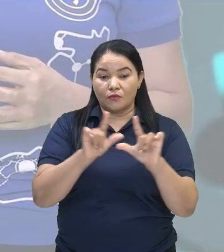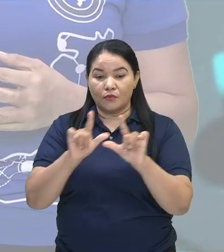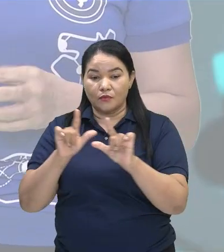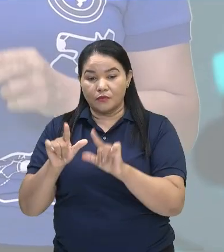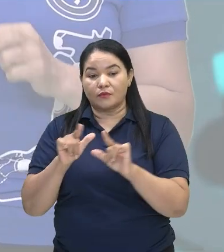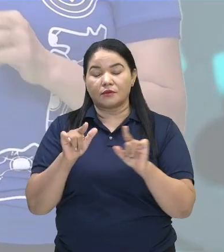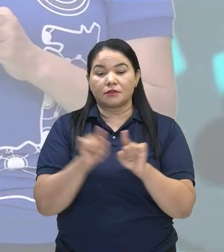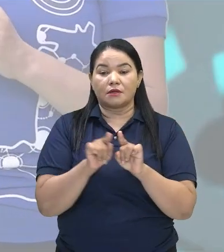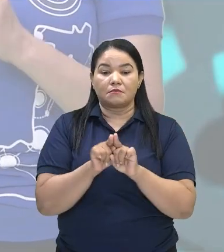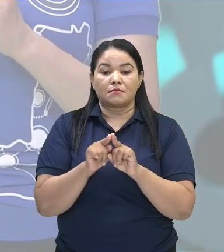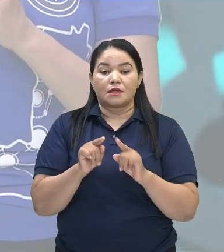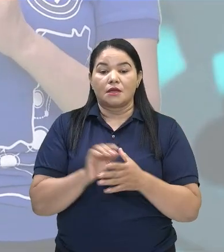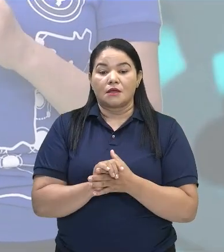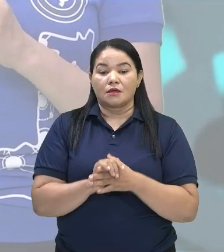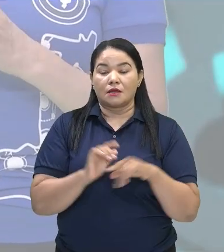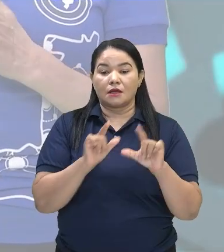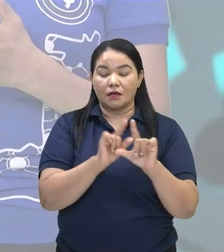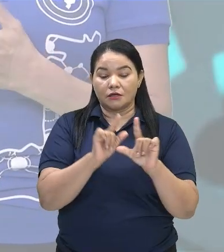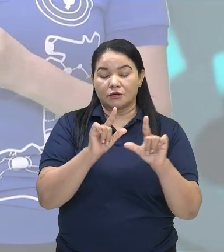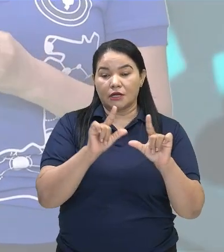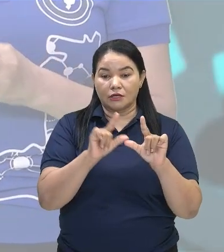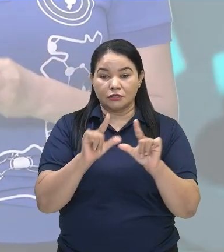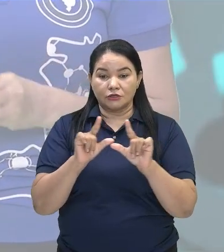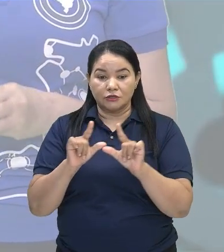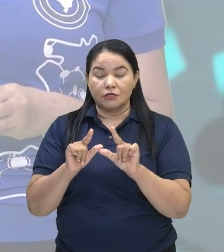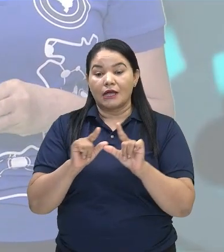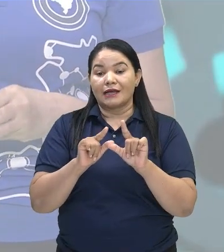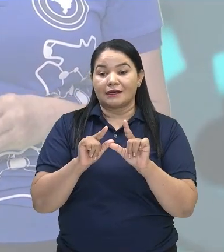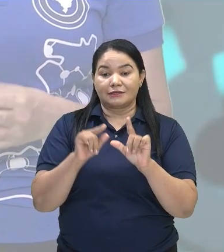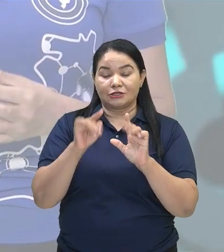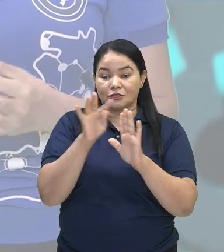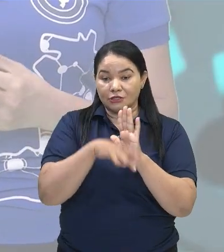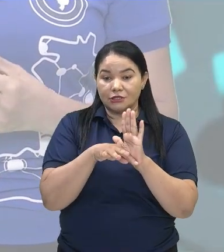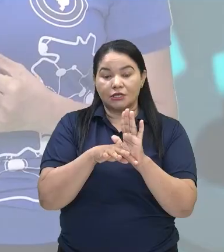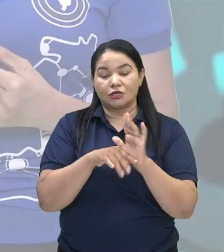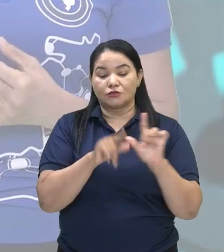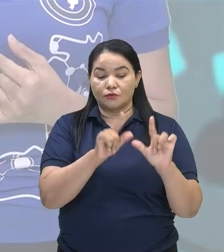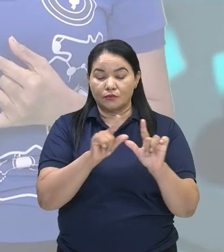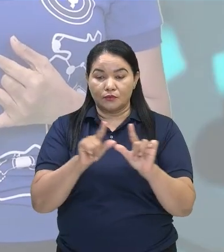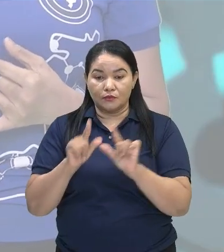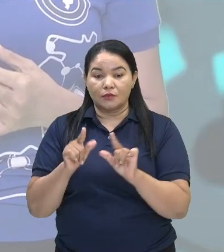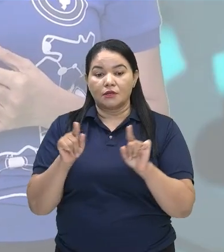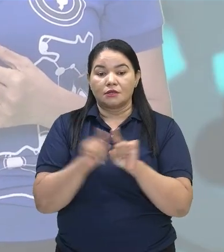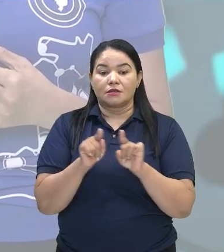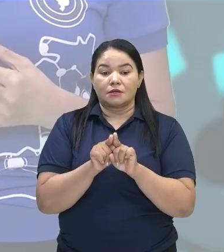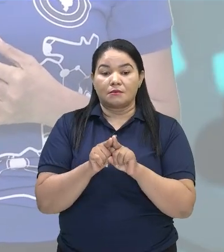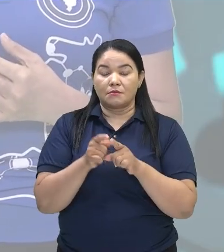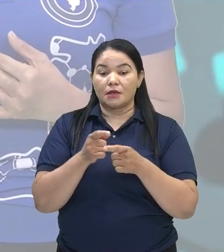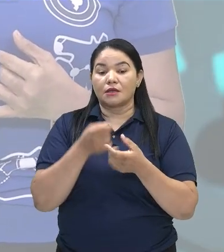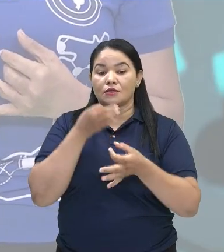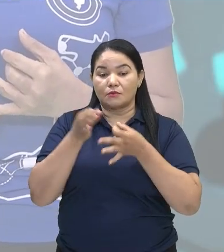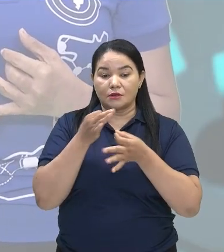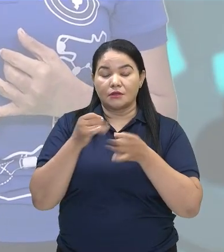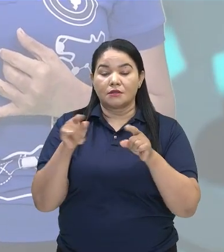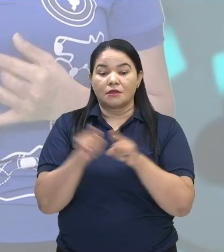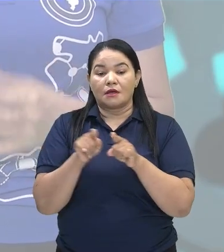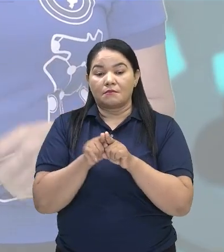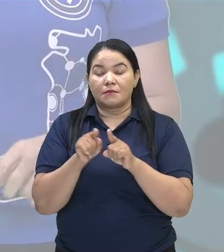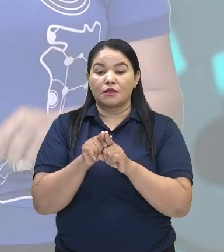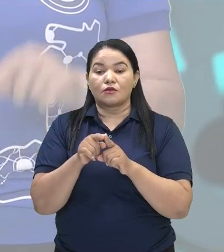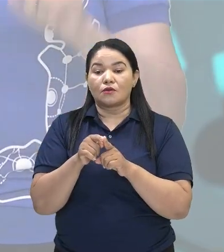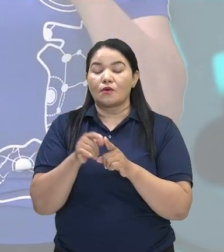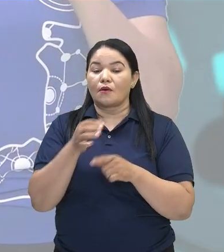quadrinhos, box, que é chamada aquelas caixinhas de texto que vem ao lado, depoimento, pontos de